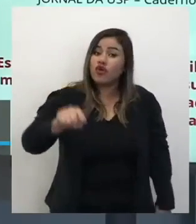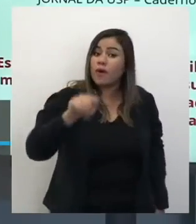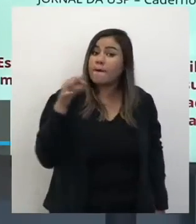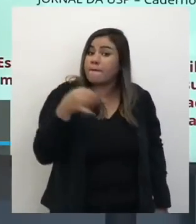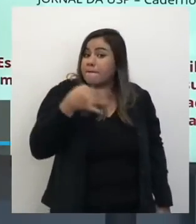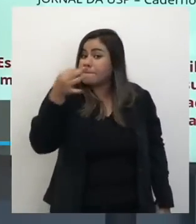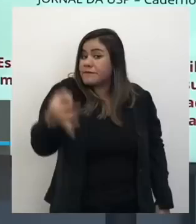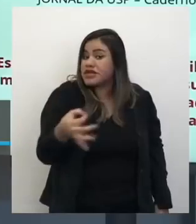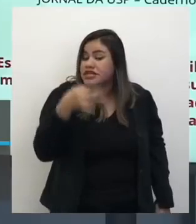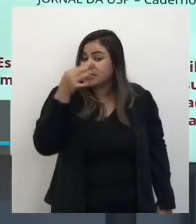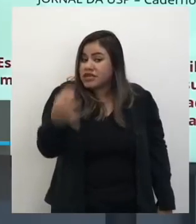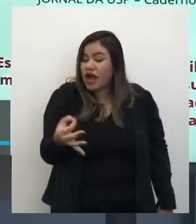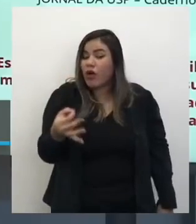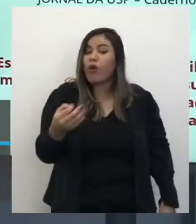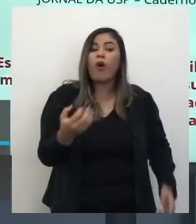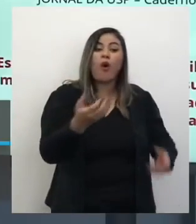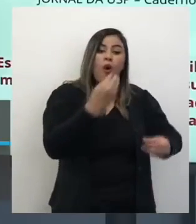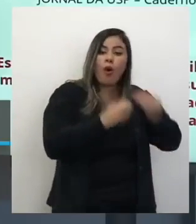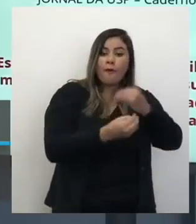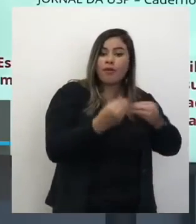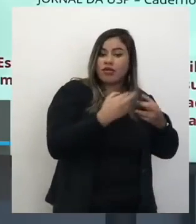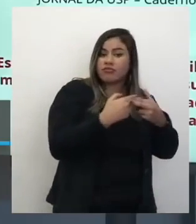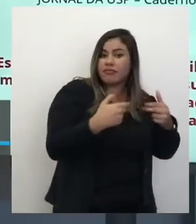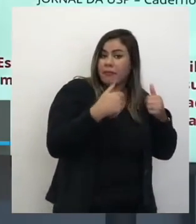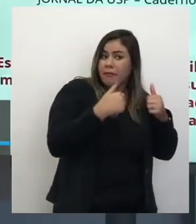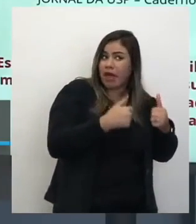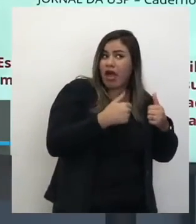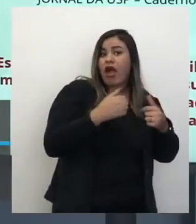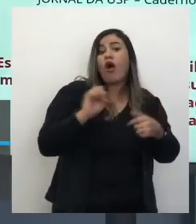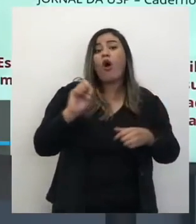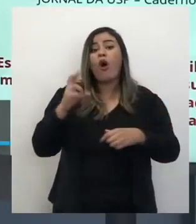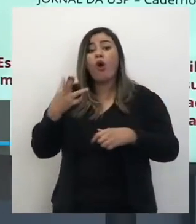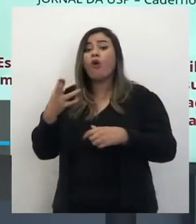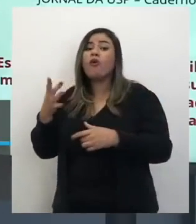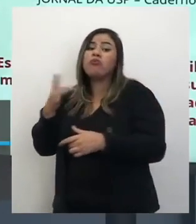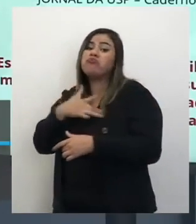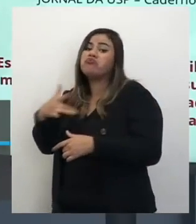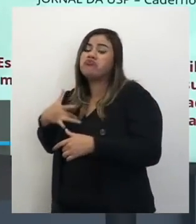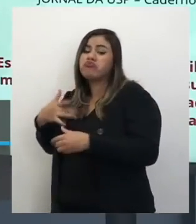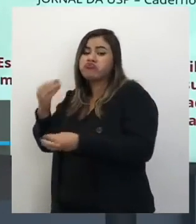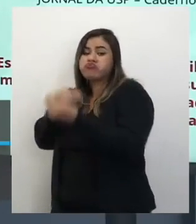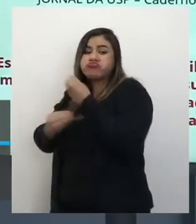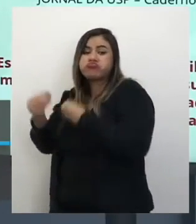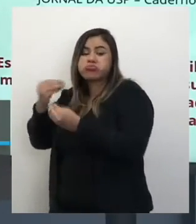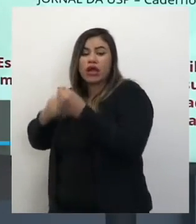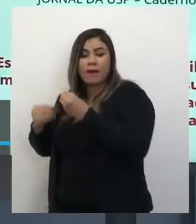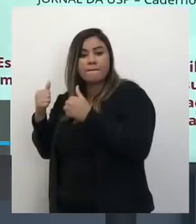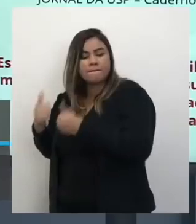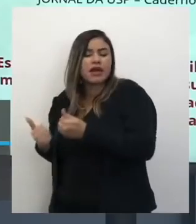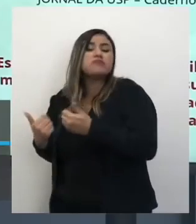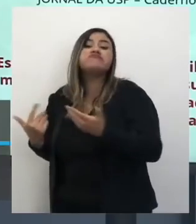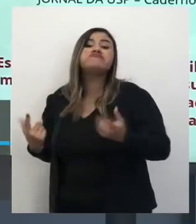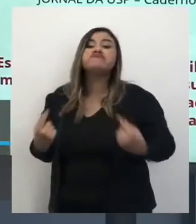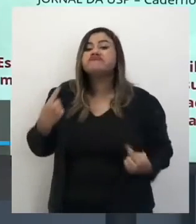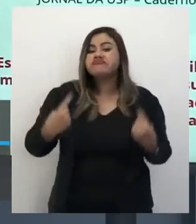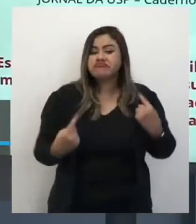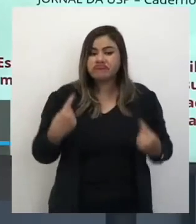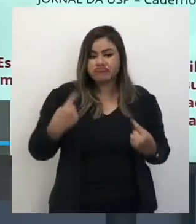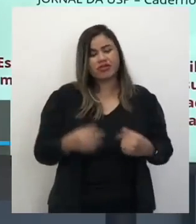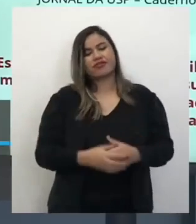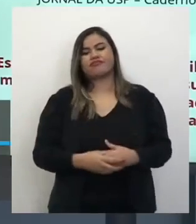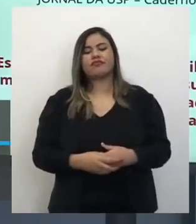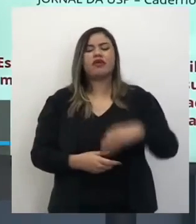comer saudavelmente são sinônimos, né? São coisas similares, né? Algumas vezes, principalmente